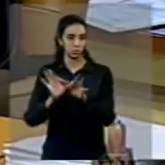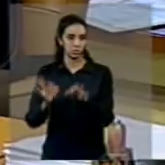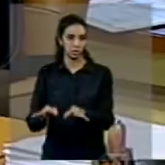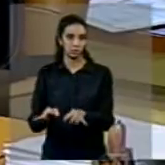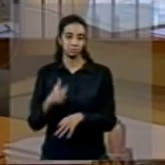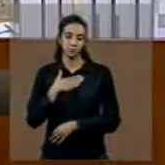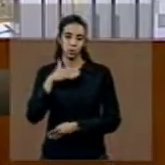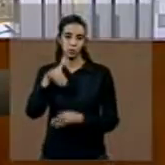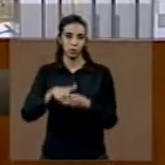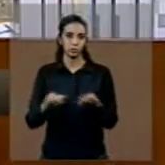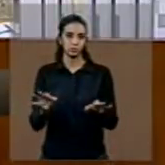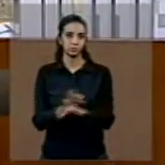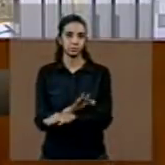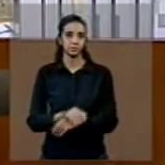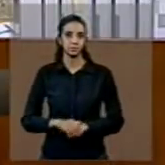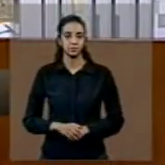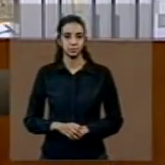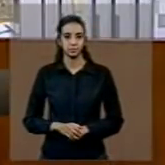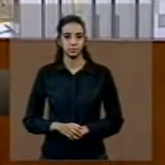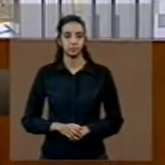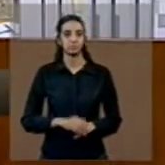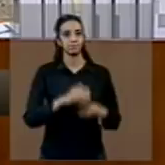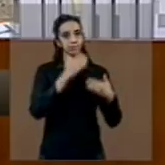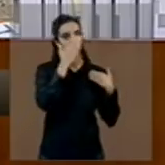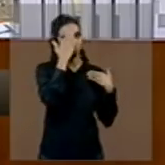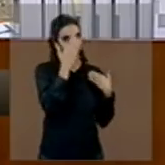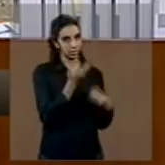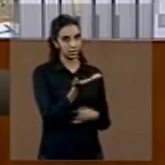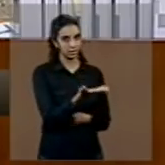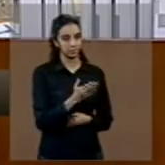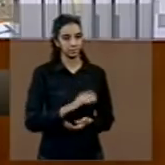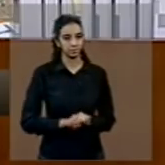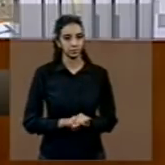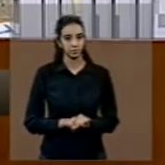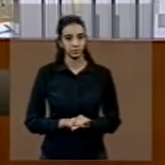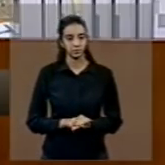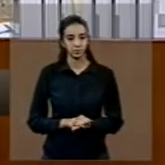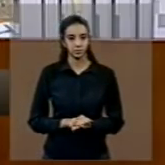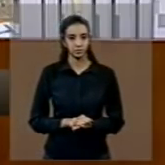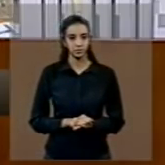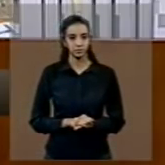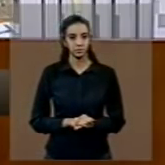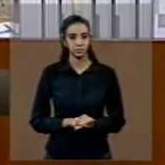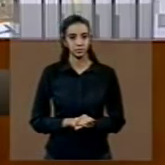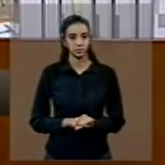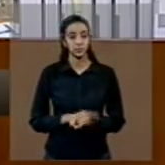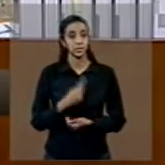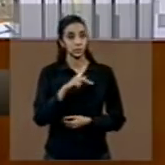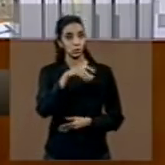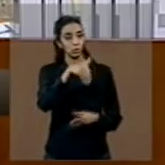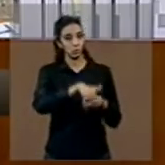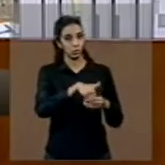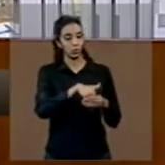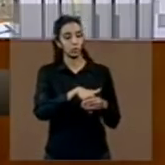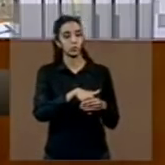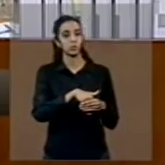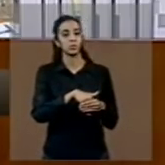voto. Agradeço ao eminente ministro Luiz Edson Fachin, que em seu voto, com os fundamentos nele